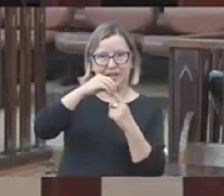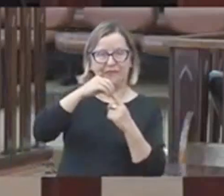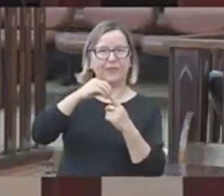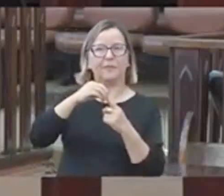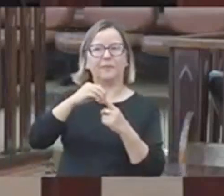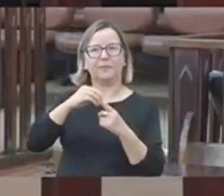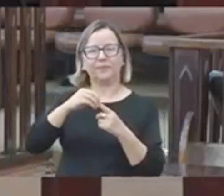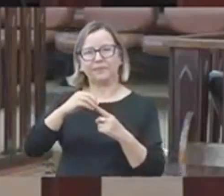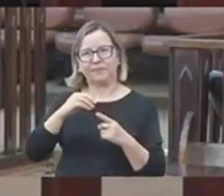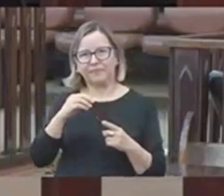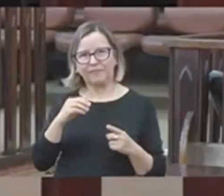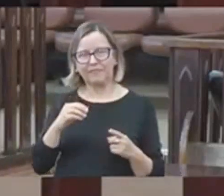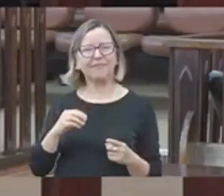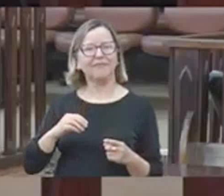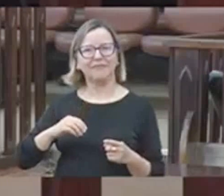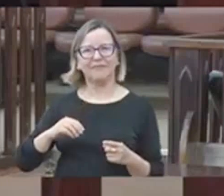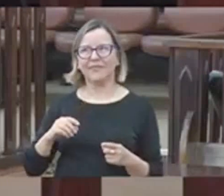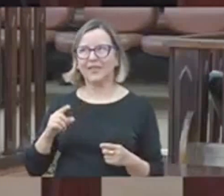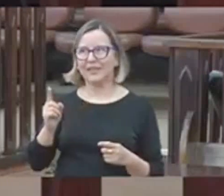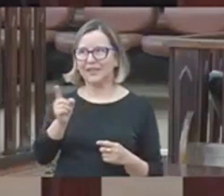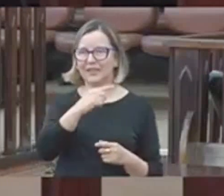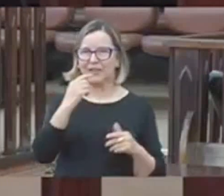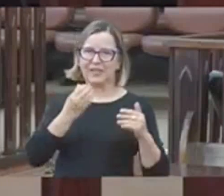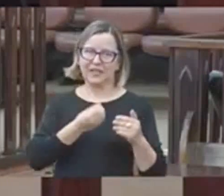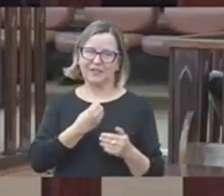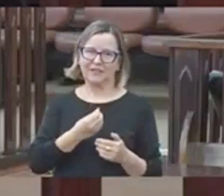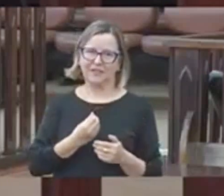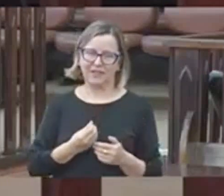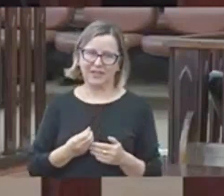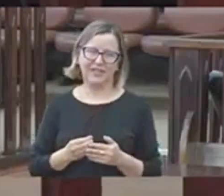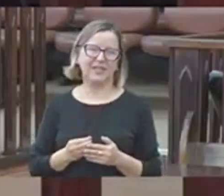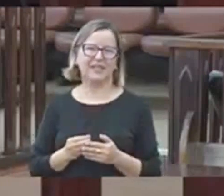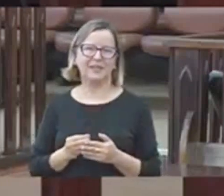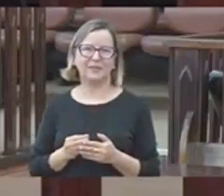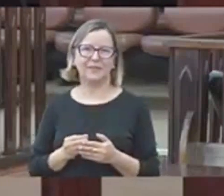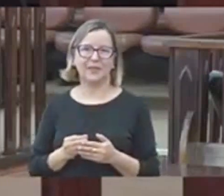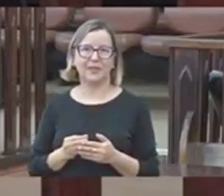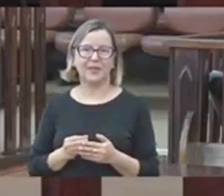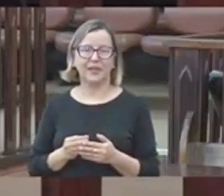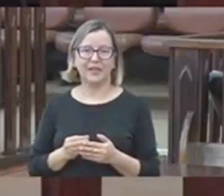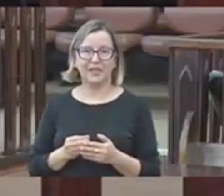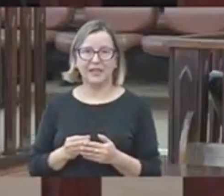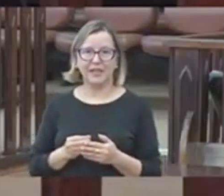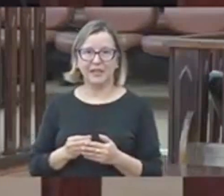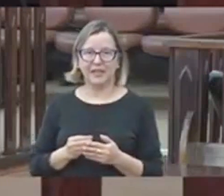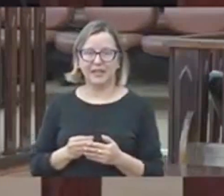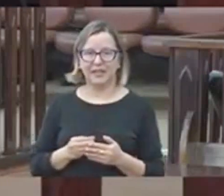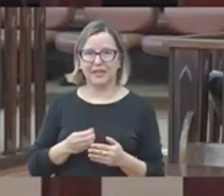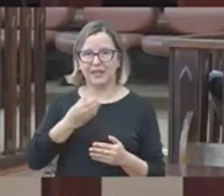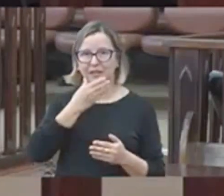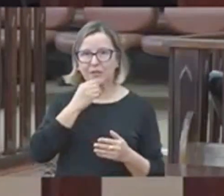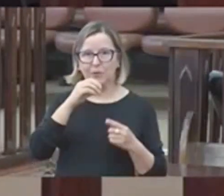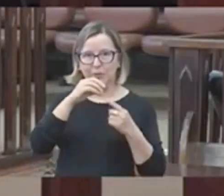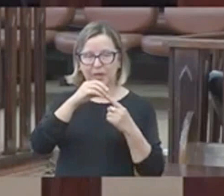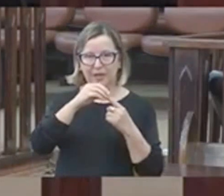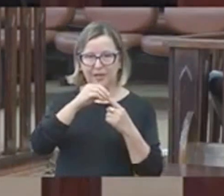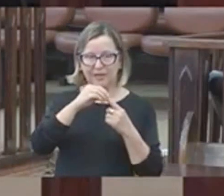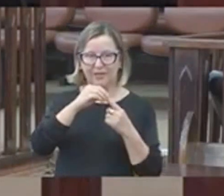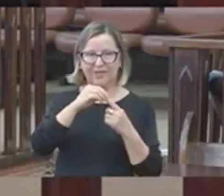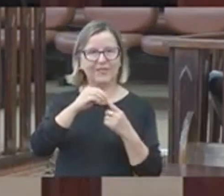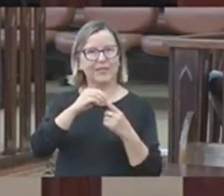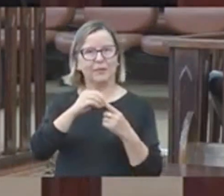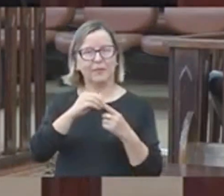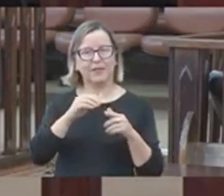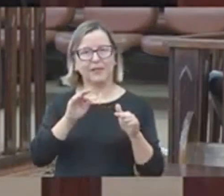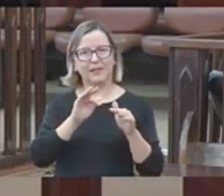vivam em submissão à direção amorosa do marido, que vive sob a direção amorosa de Deus. Quem faz isso? Marido.